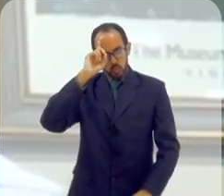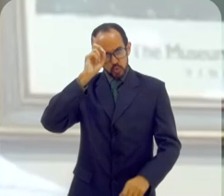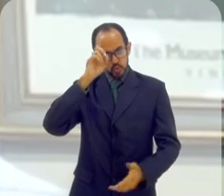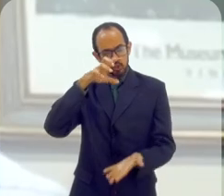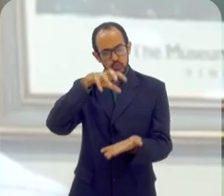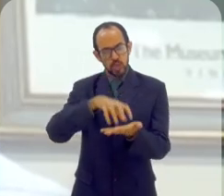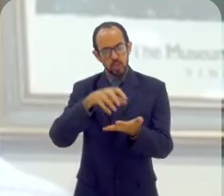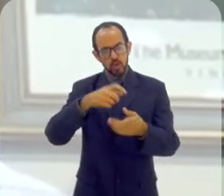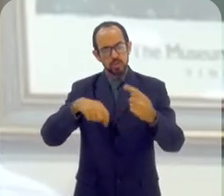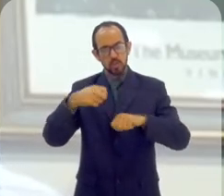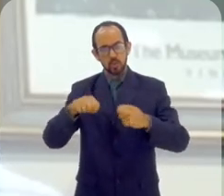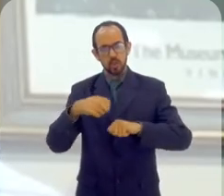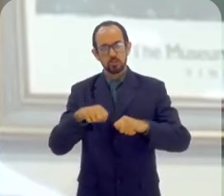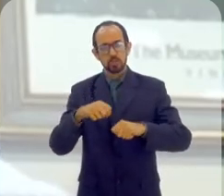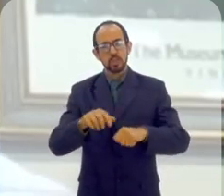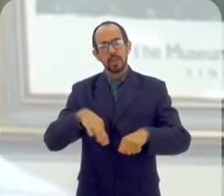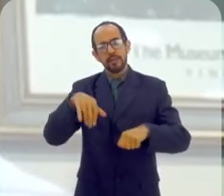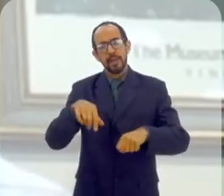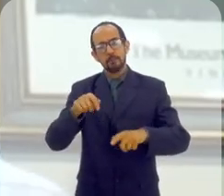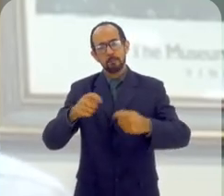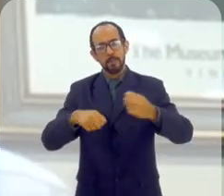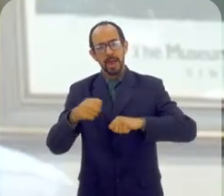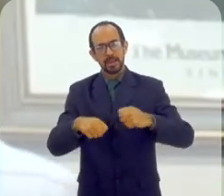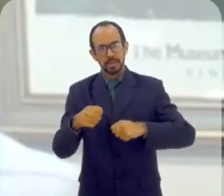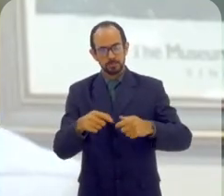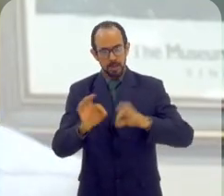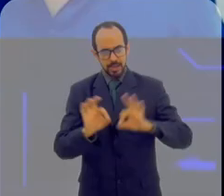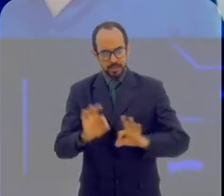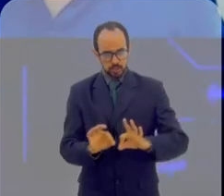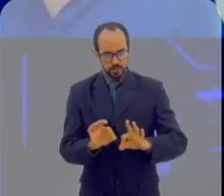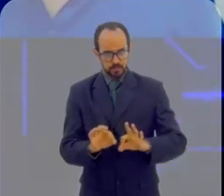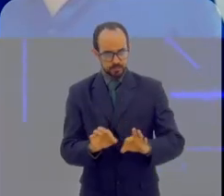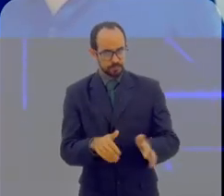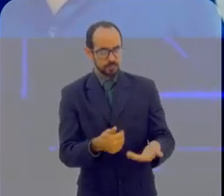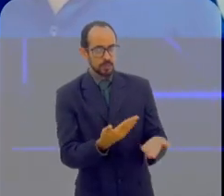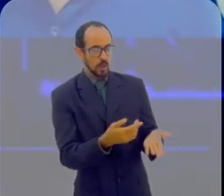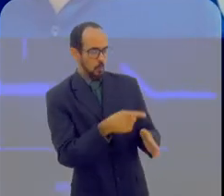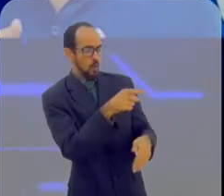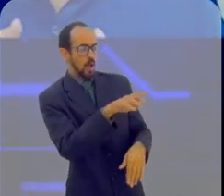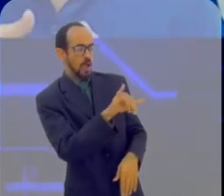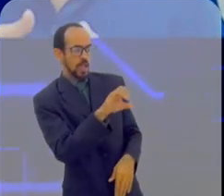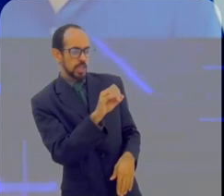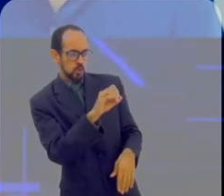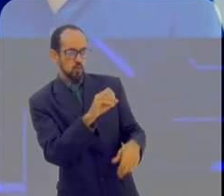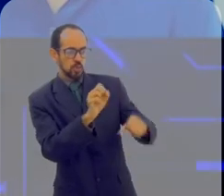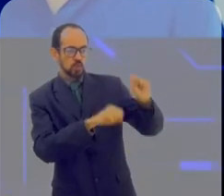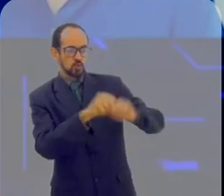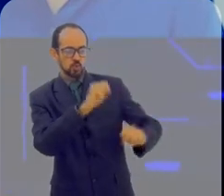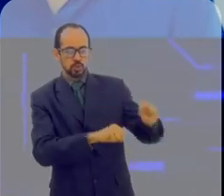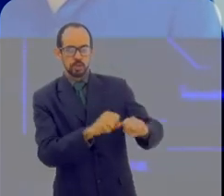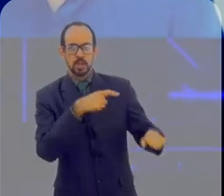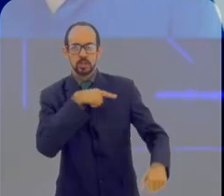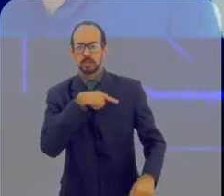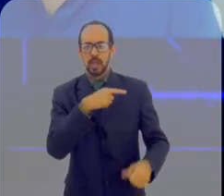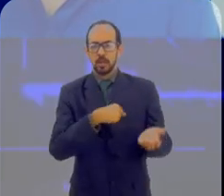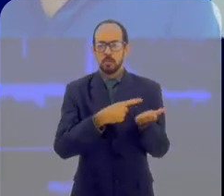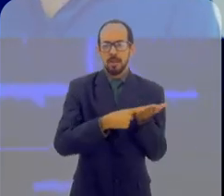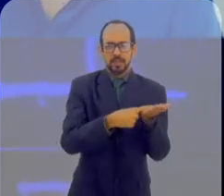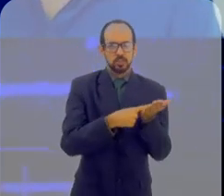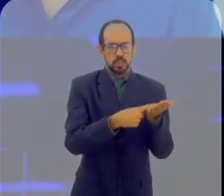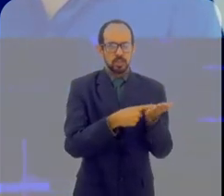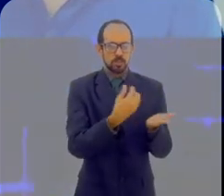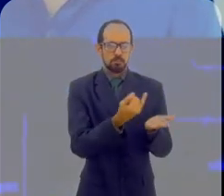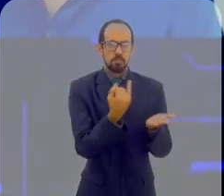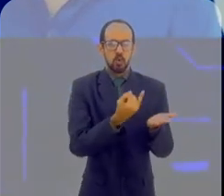dia a dia dos setores econômicos e quem planeja quem indústria levou à frente uma agenda importante